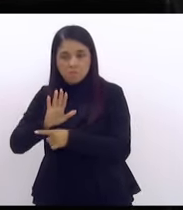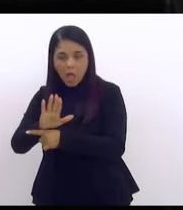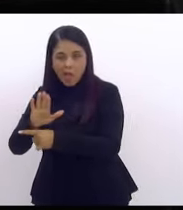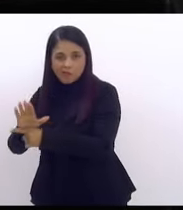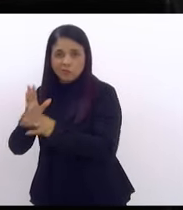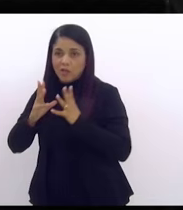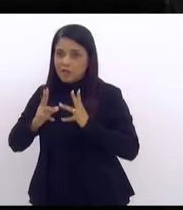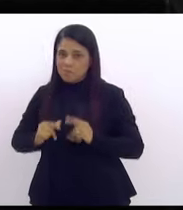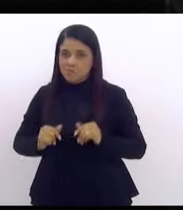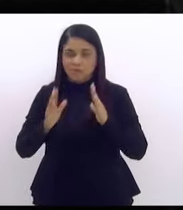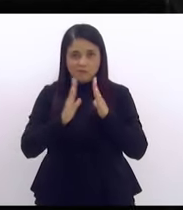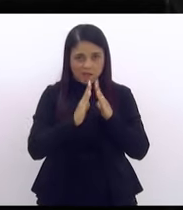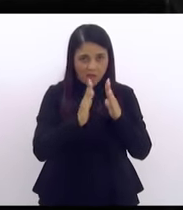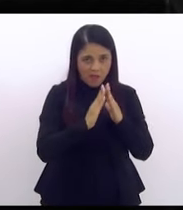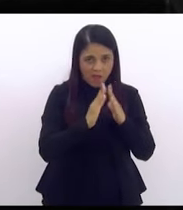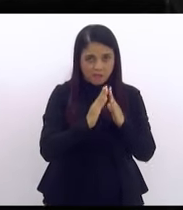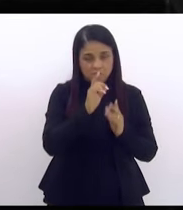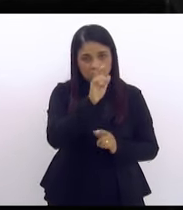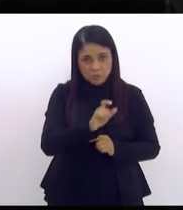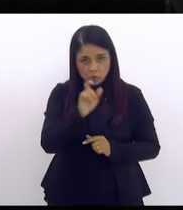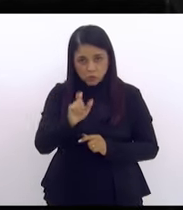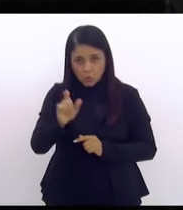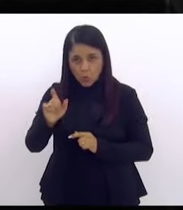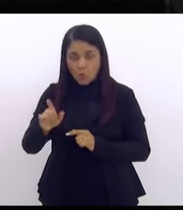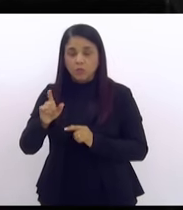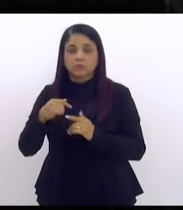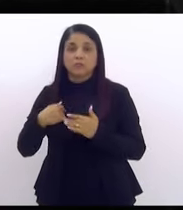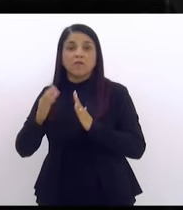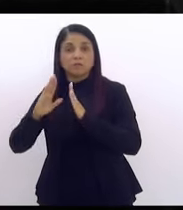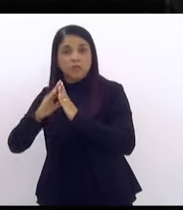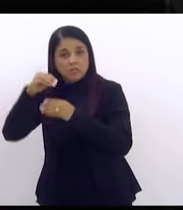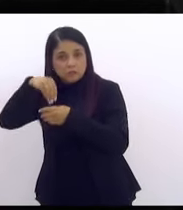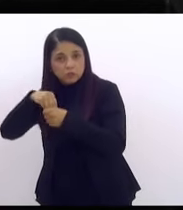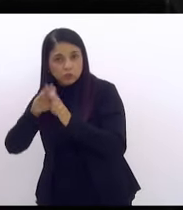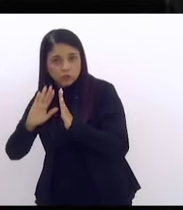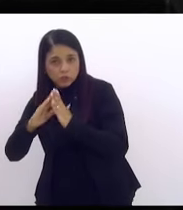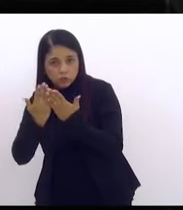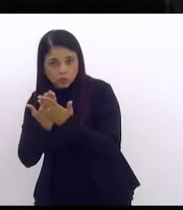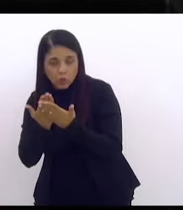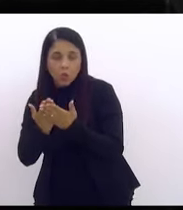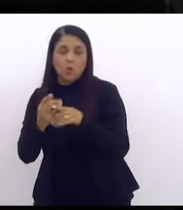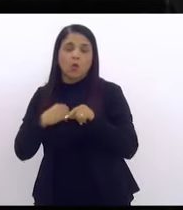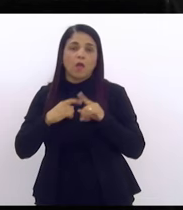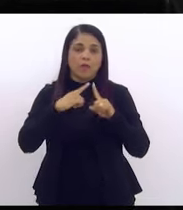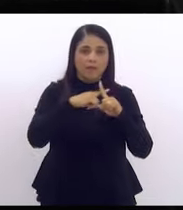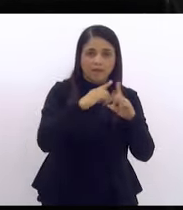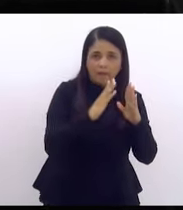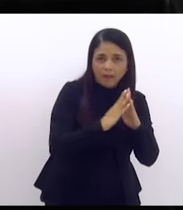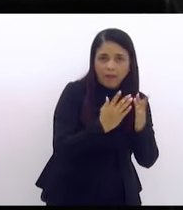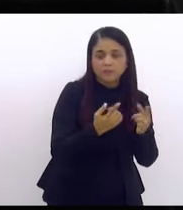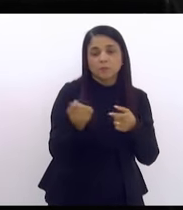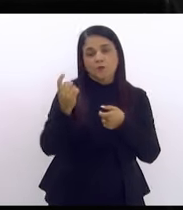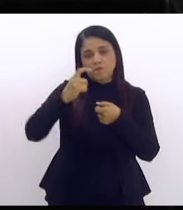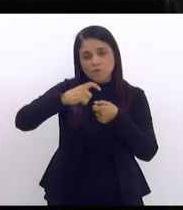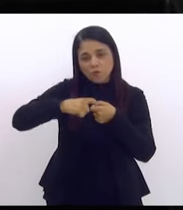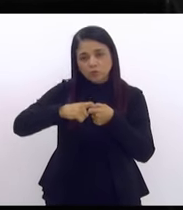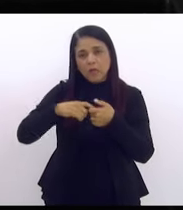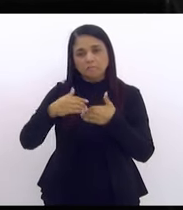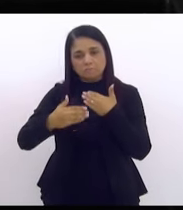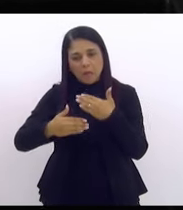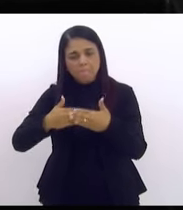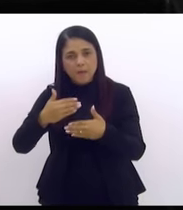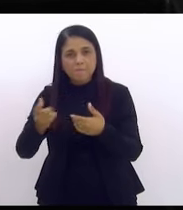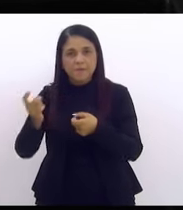das casas, não é, das pessoas que estavam abrigadas, para que, aos poucos, elas pudessem também estar retornando.